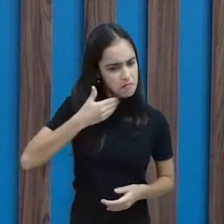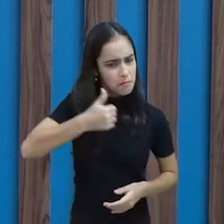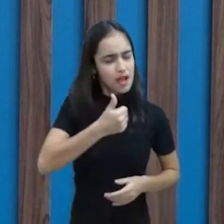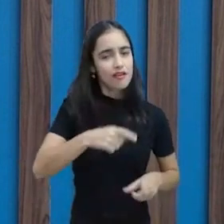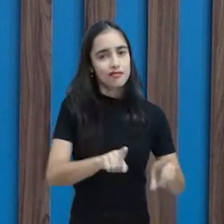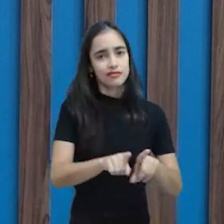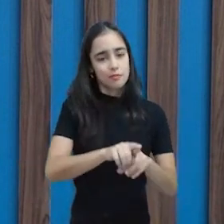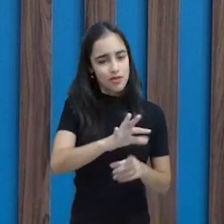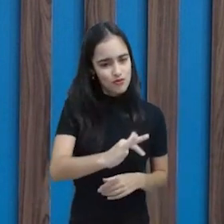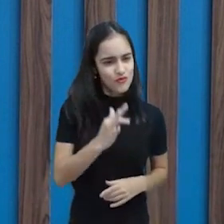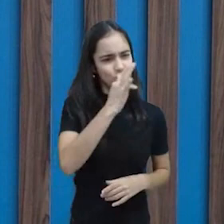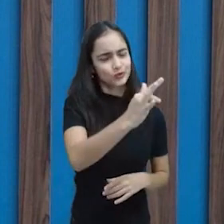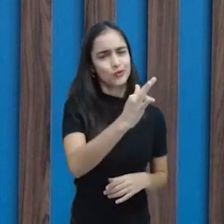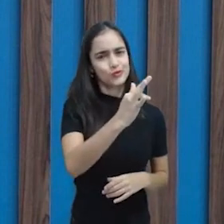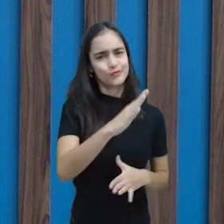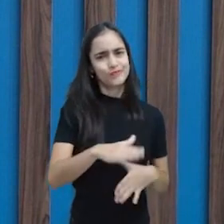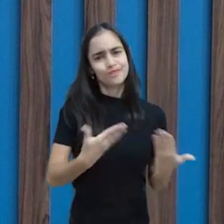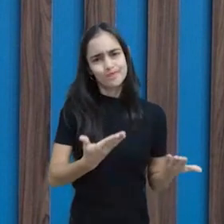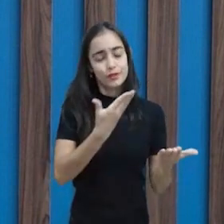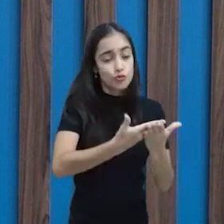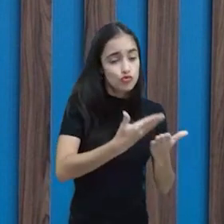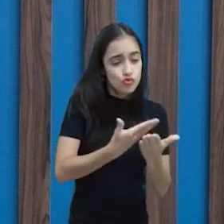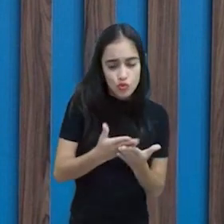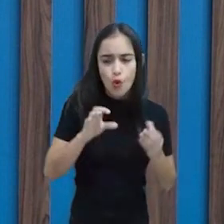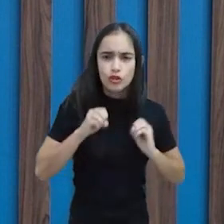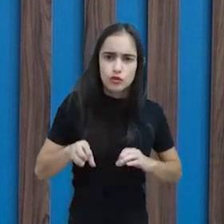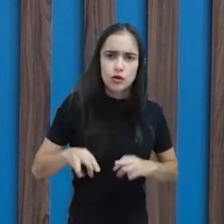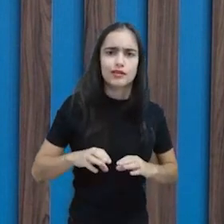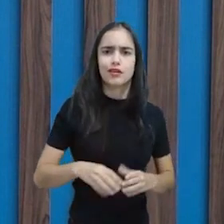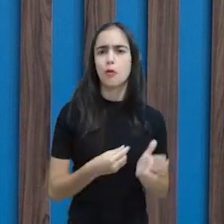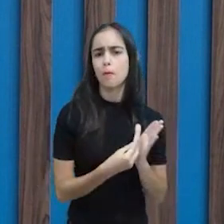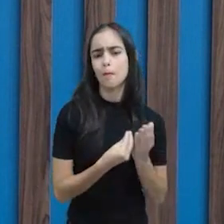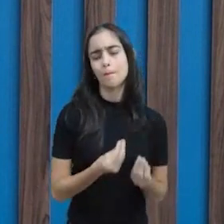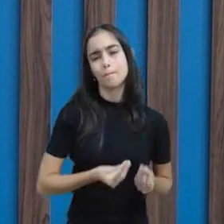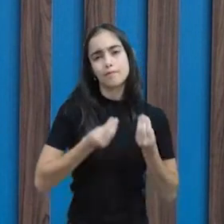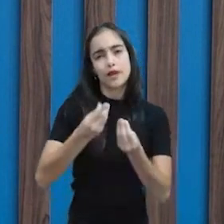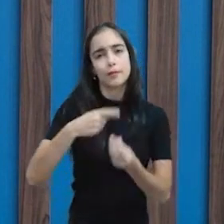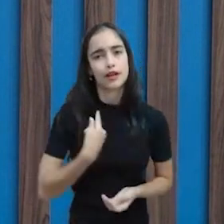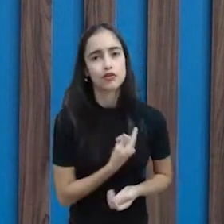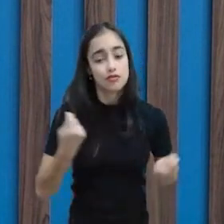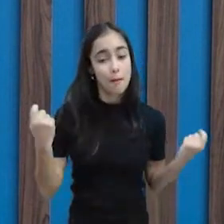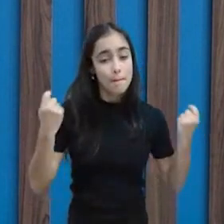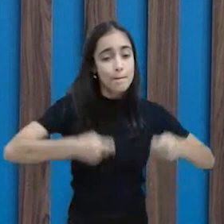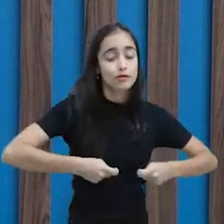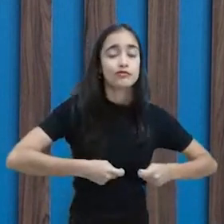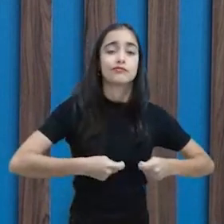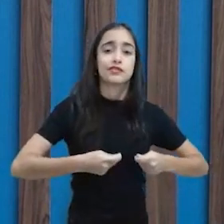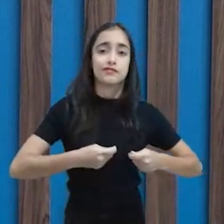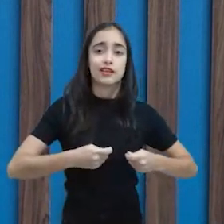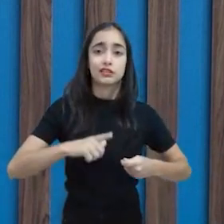o estudo, a educação traz isso para a gente, traz essa possibilidade, né? Essa possibilidade de